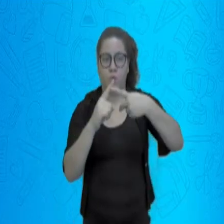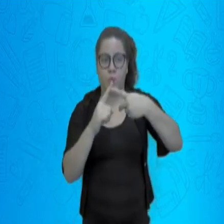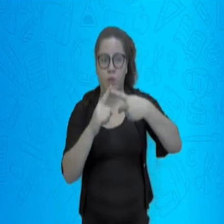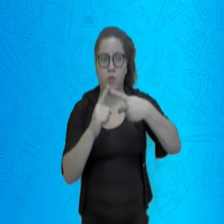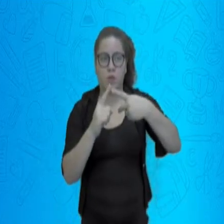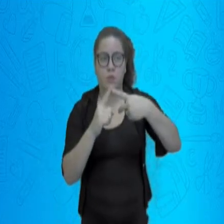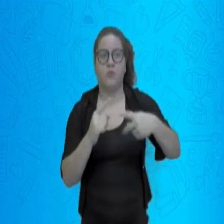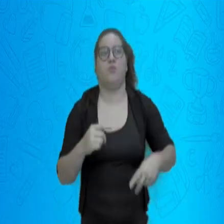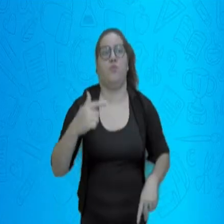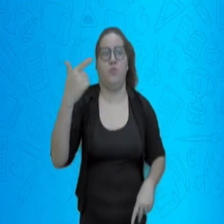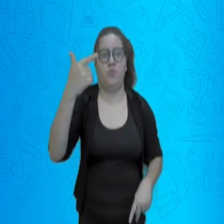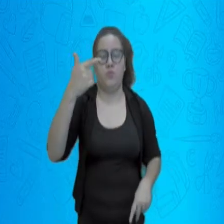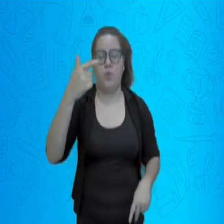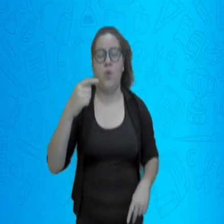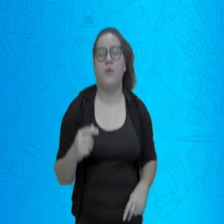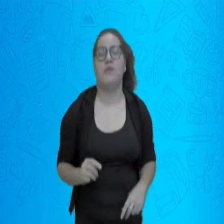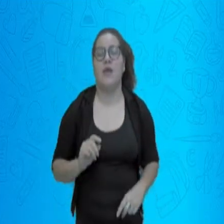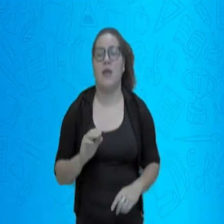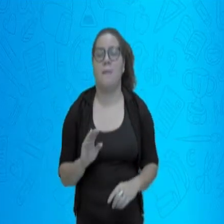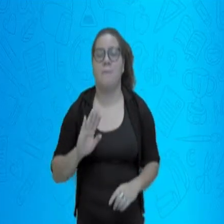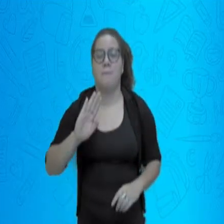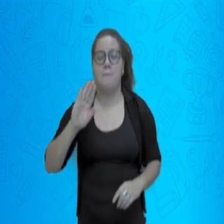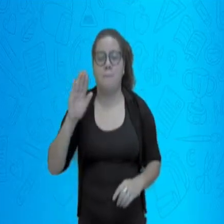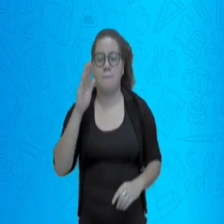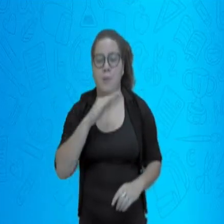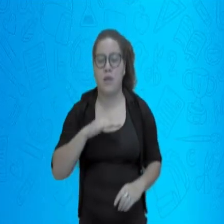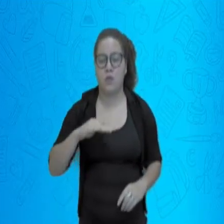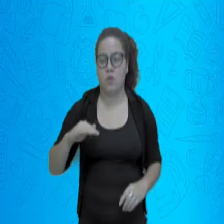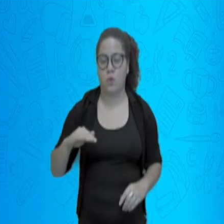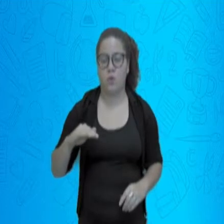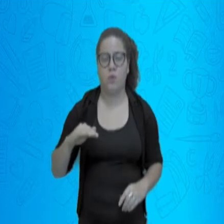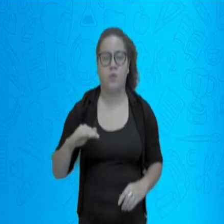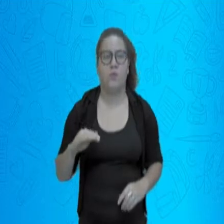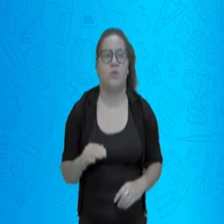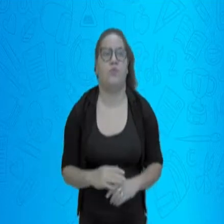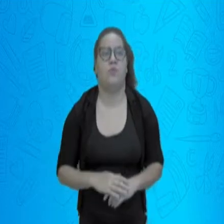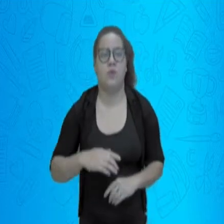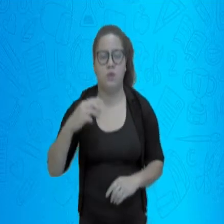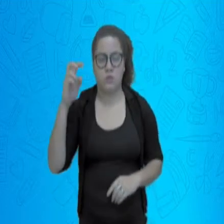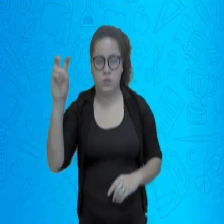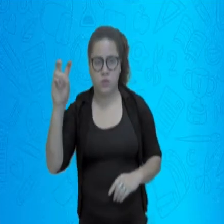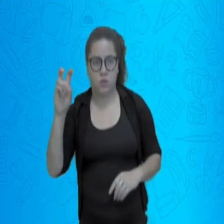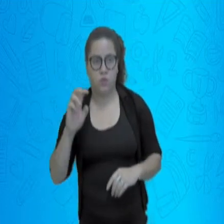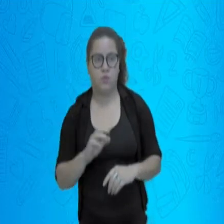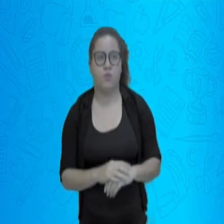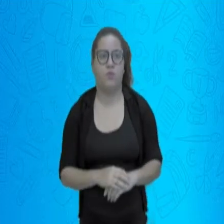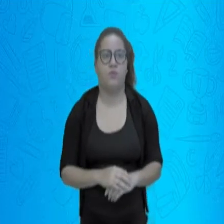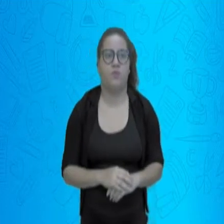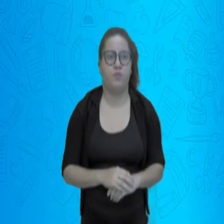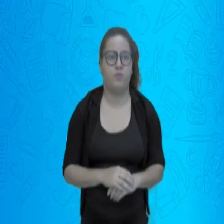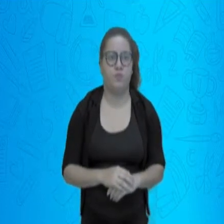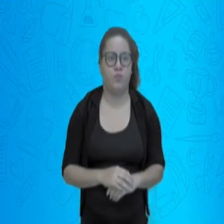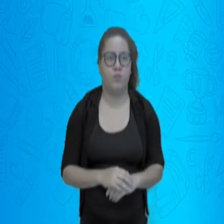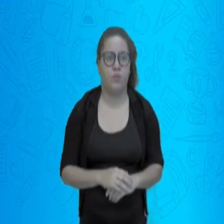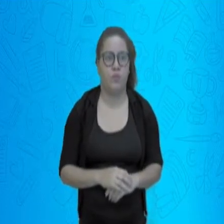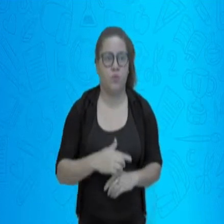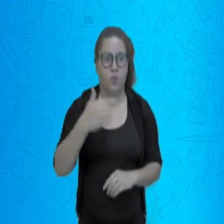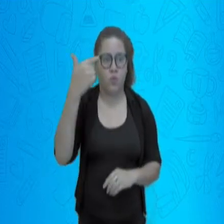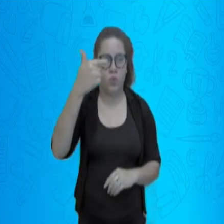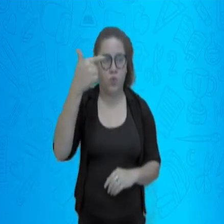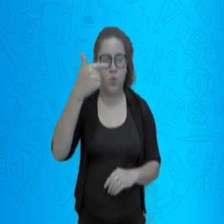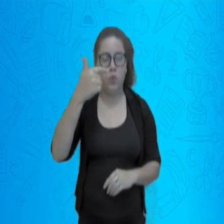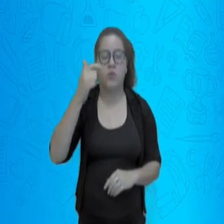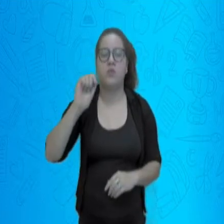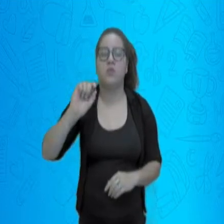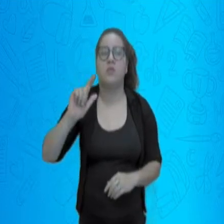que o subtraindo. Então, o resultado aqui, 2 menos 5, esse 2 aqui está sem o